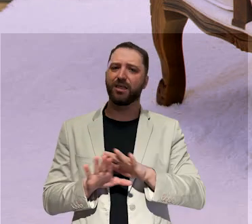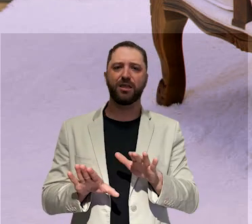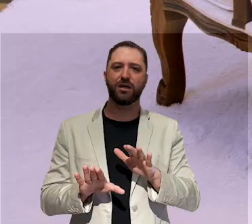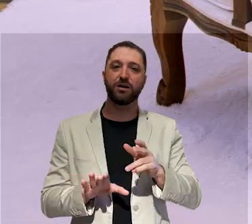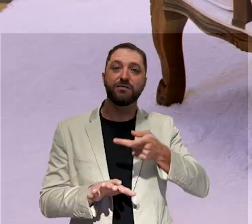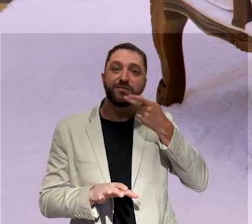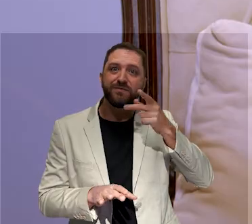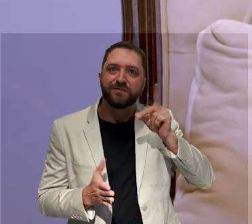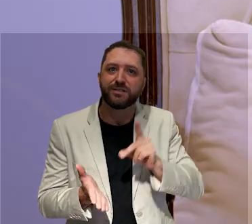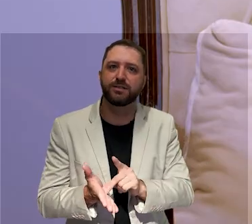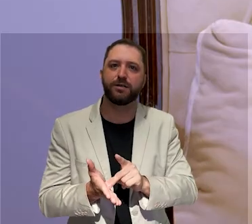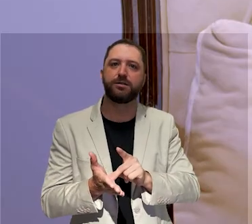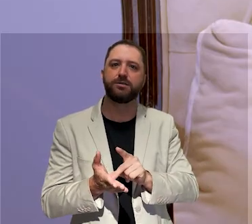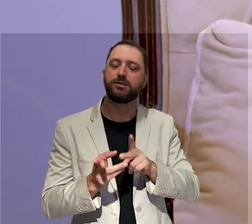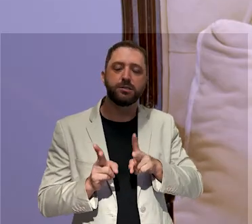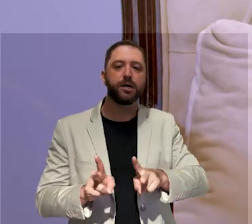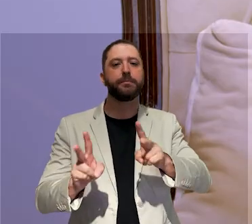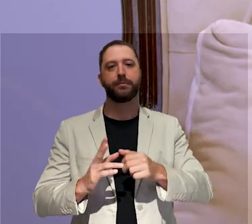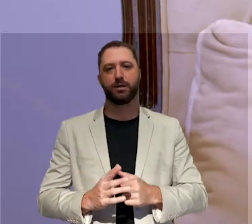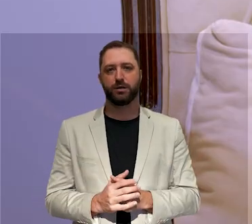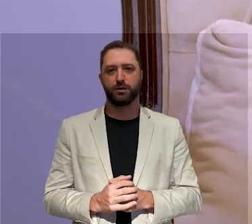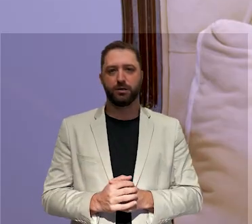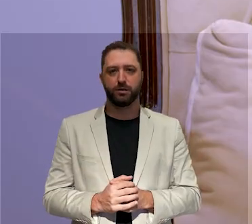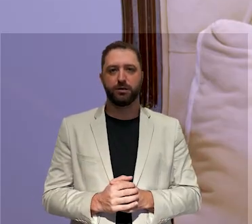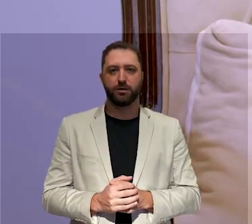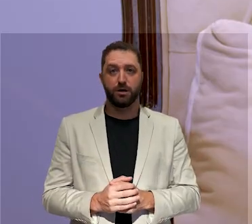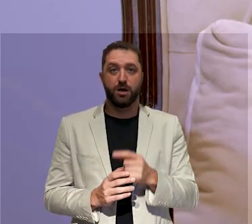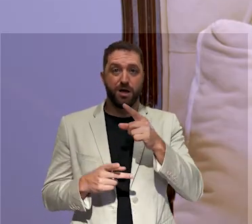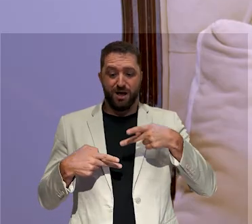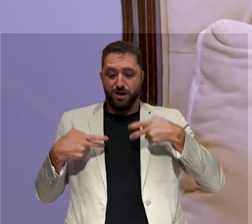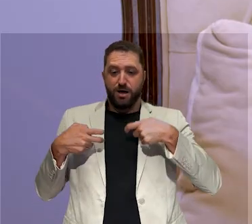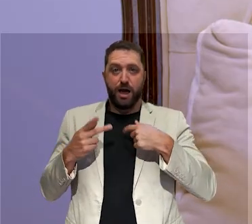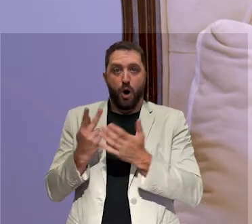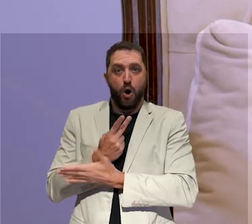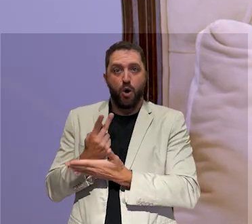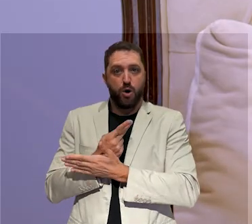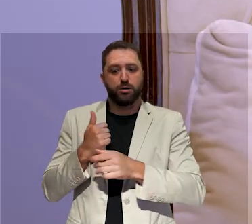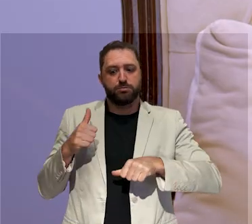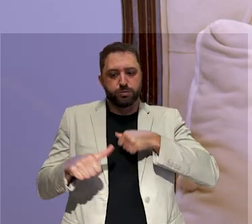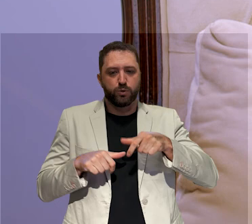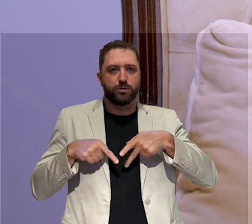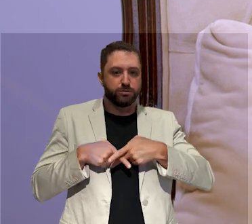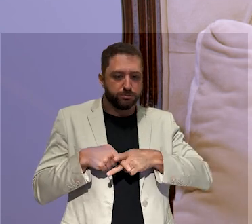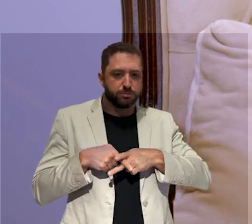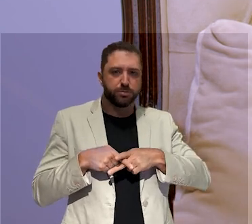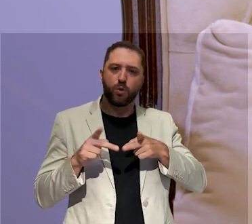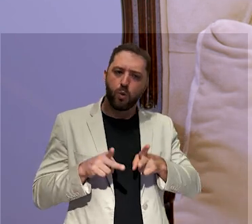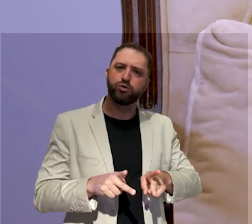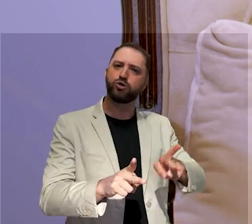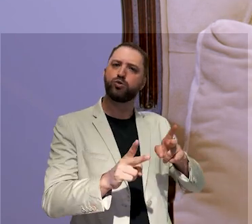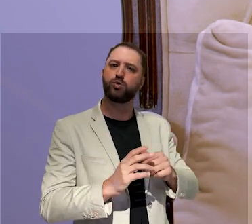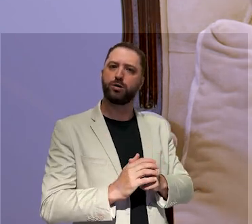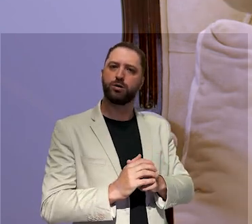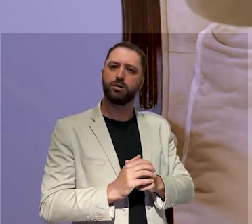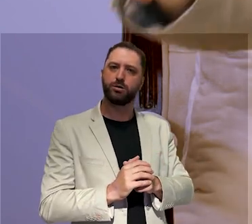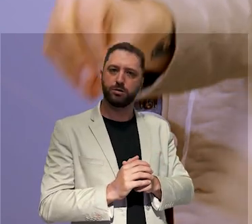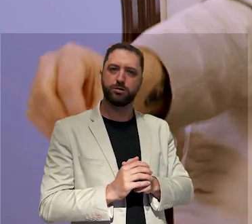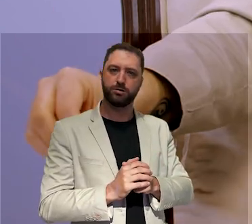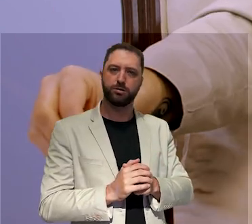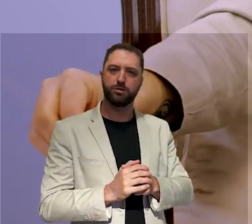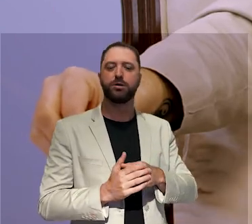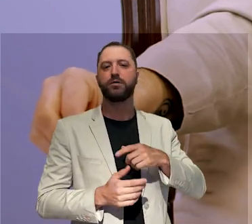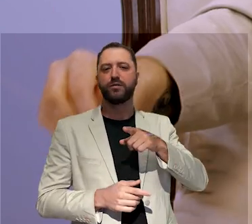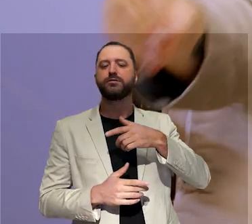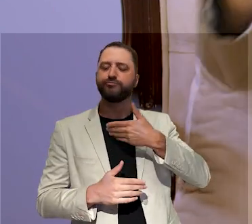para aprender. Seja a pessoa mais honesta e generosa consigo mesmo. Perceba seu erro, corrija seu erro e continue